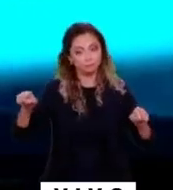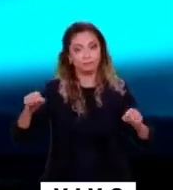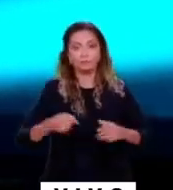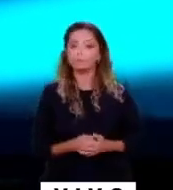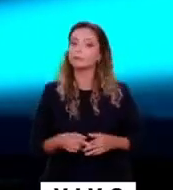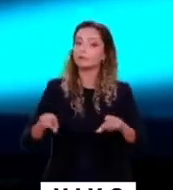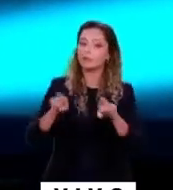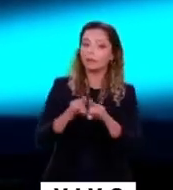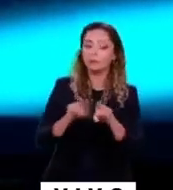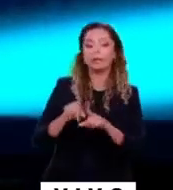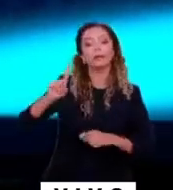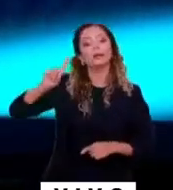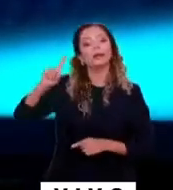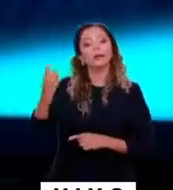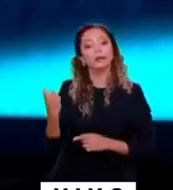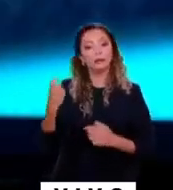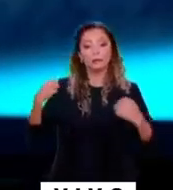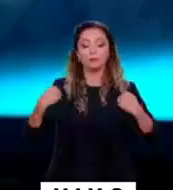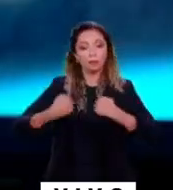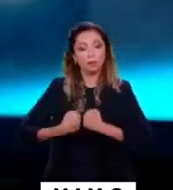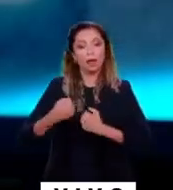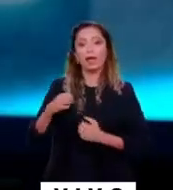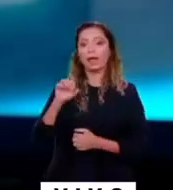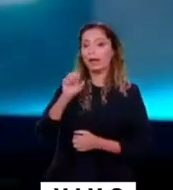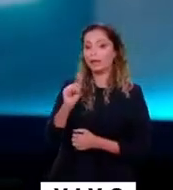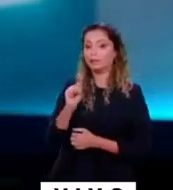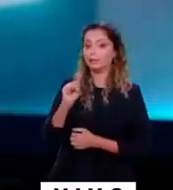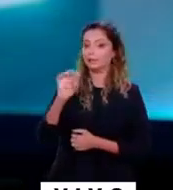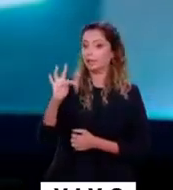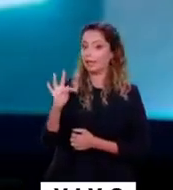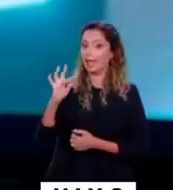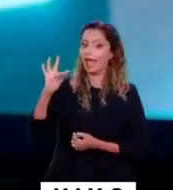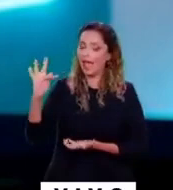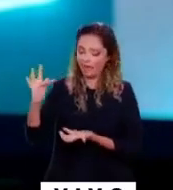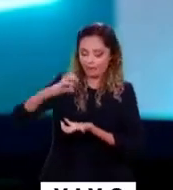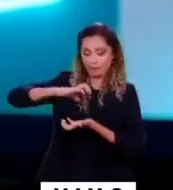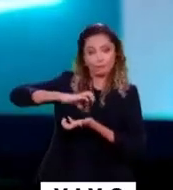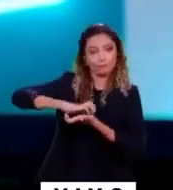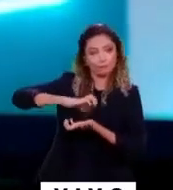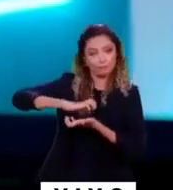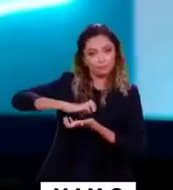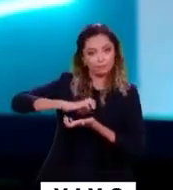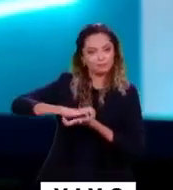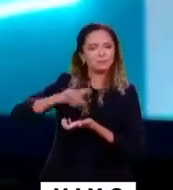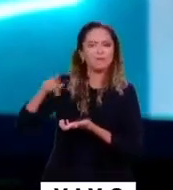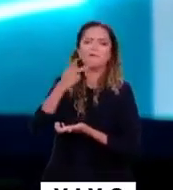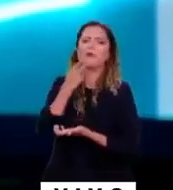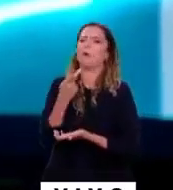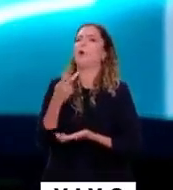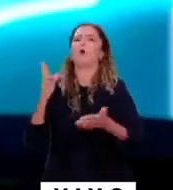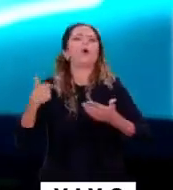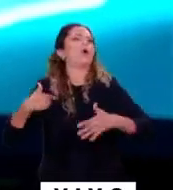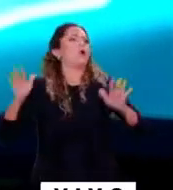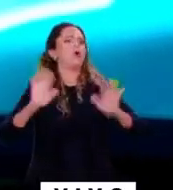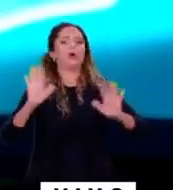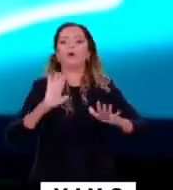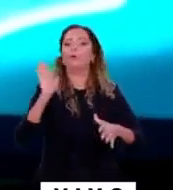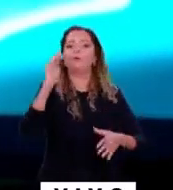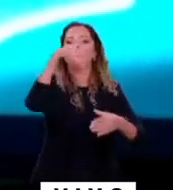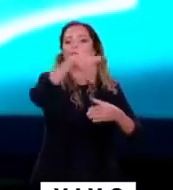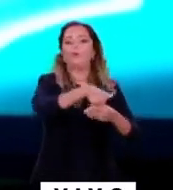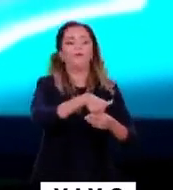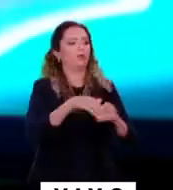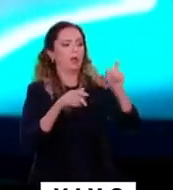ex-ministro Marco Aurélio do STF é esse último dia inclusive que jamais voltaria e alguém condenado